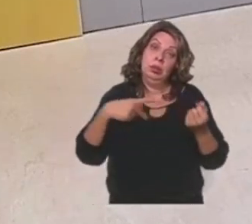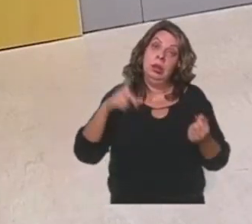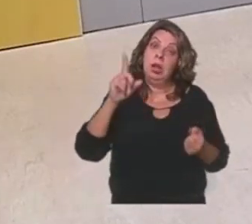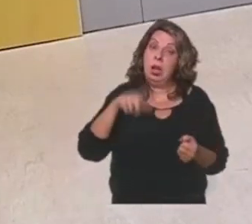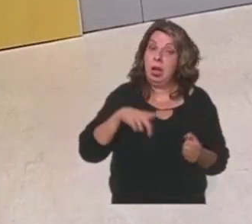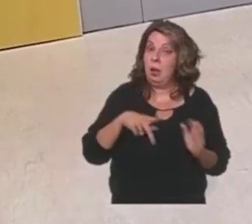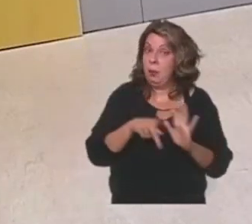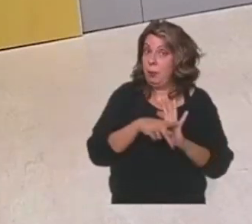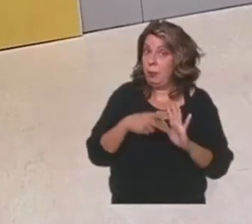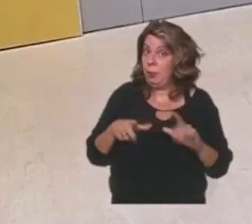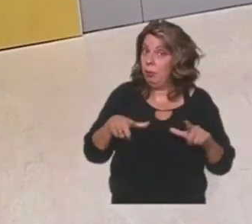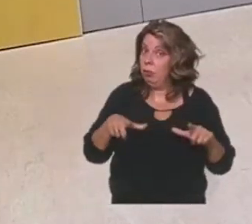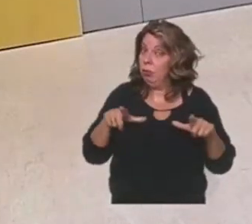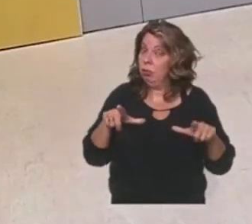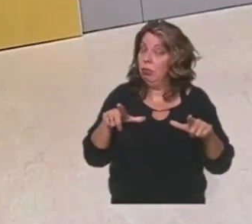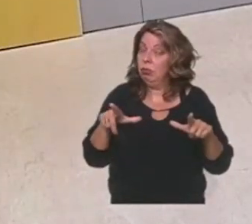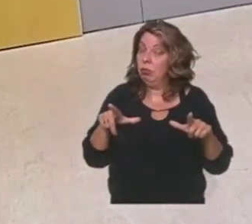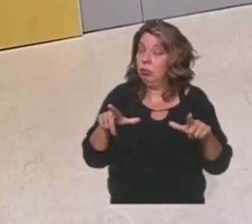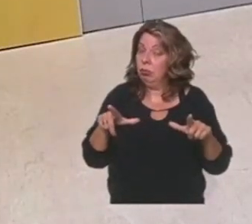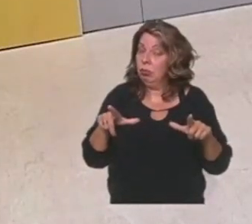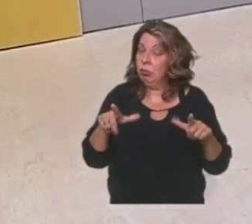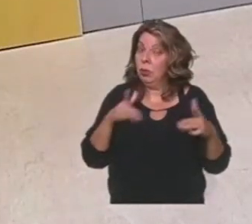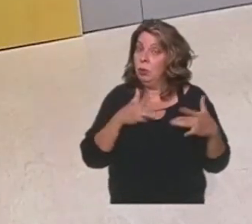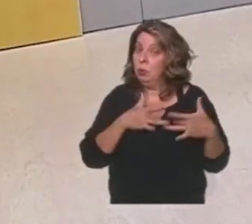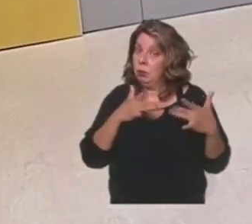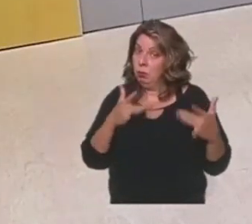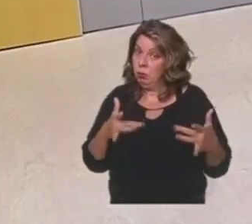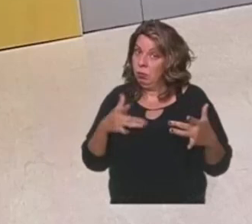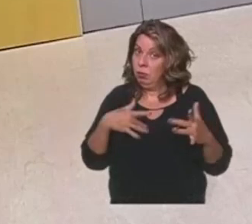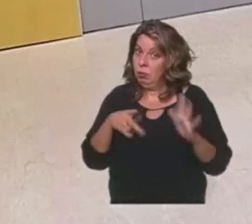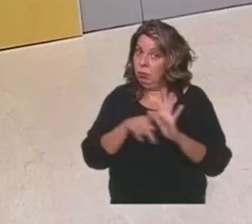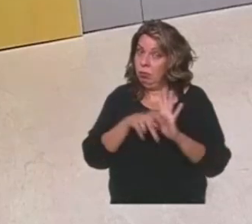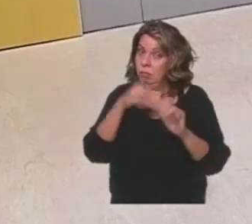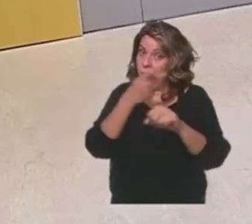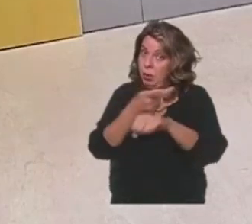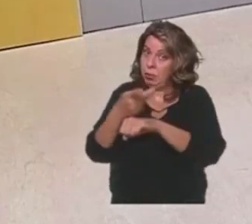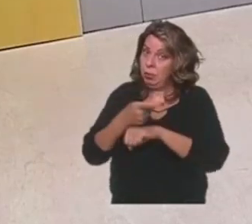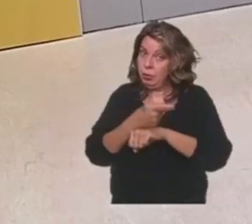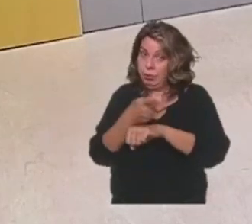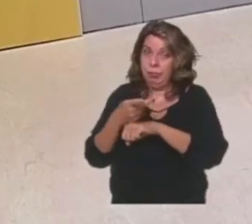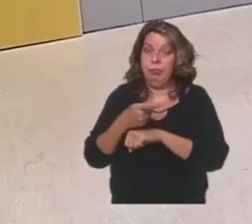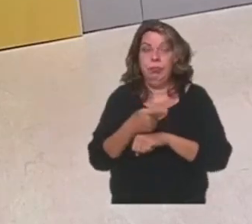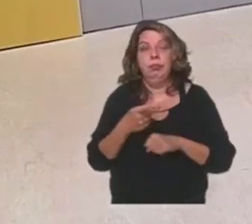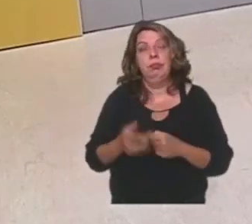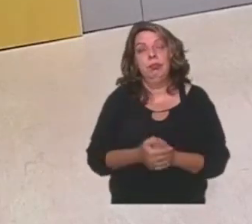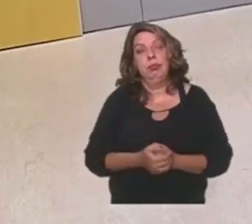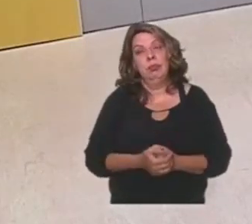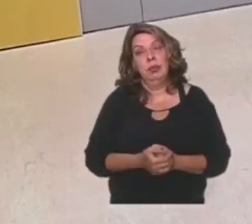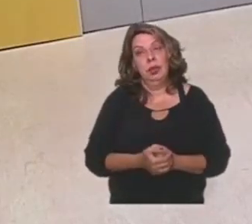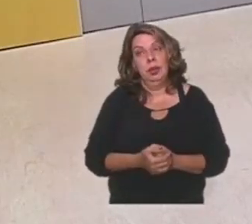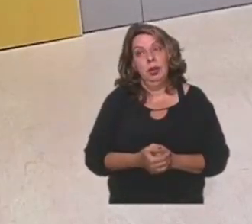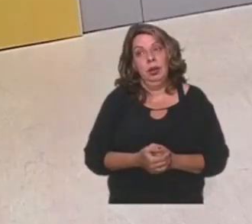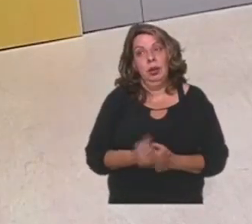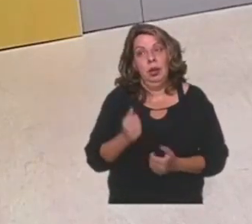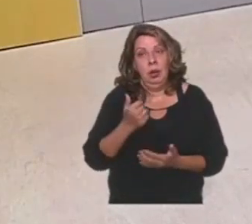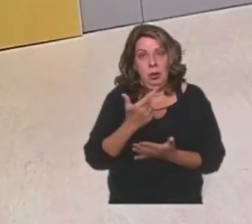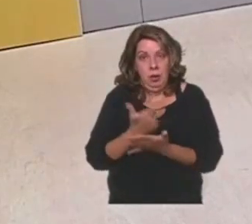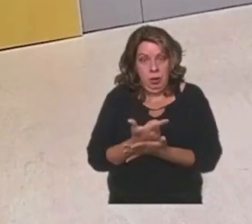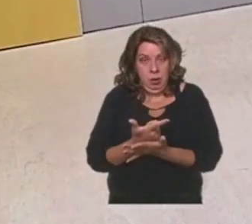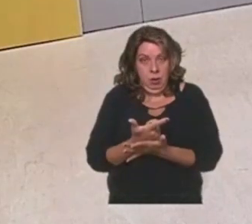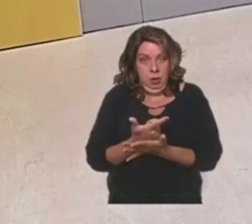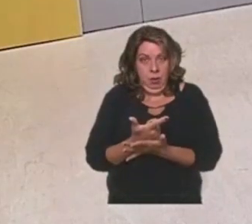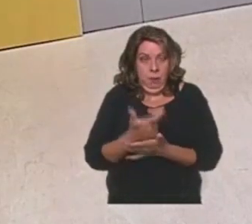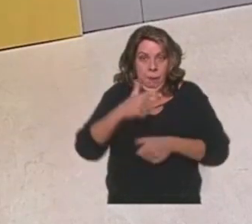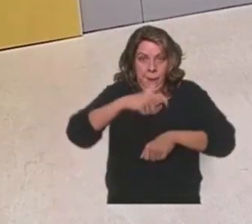de capitalização de modalidade filantrópica premiável emitido aí pela Capemisa Capitalização S.A. E aí quando você compra o seu